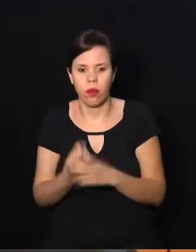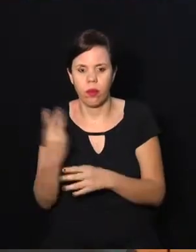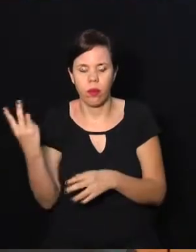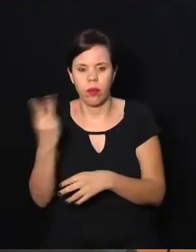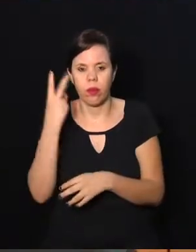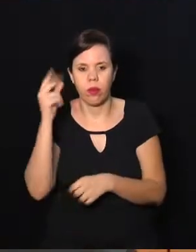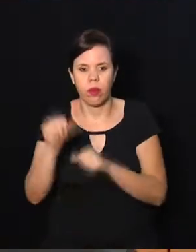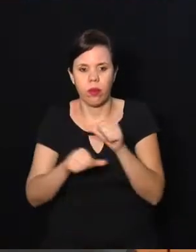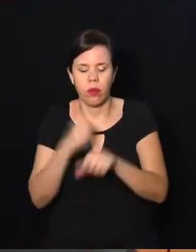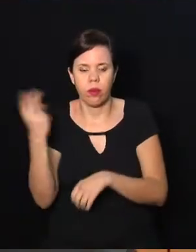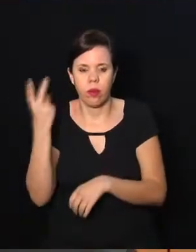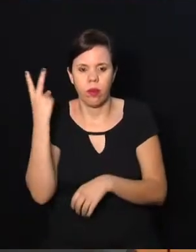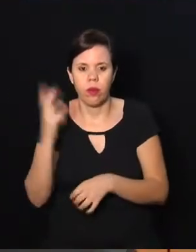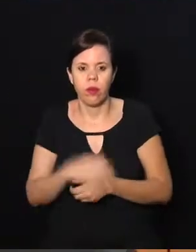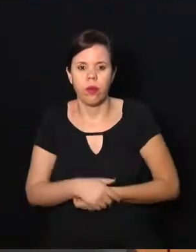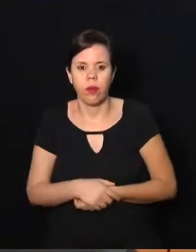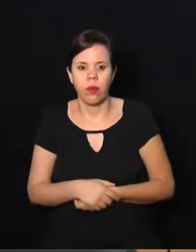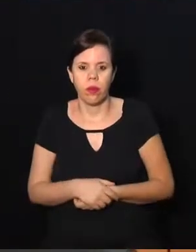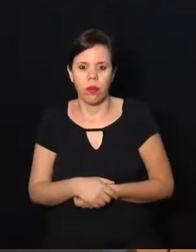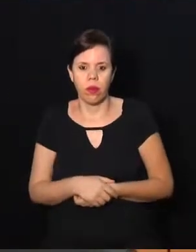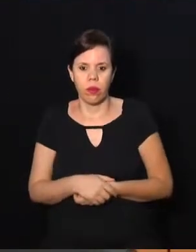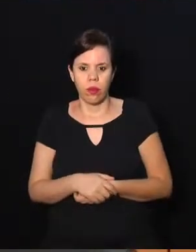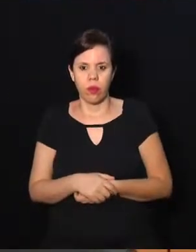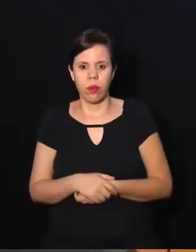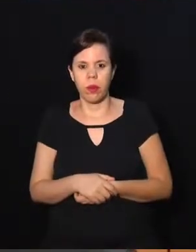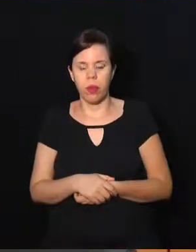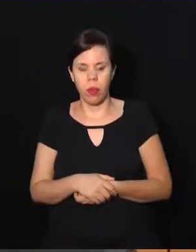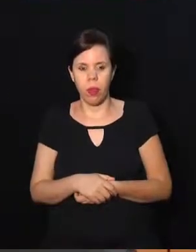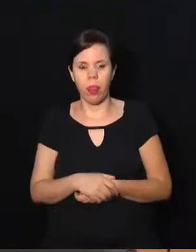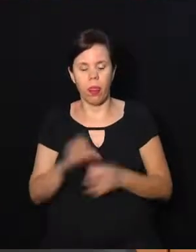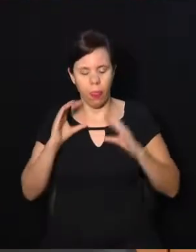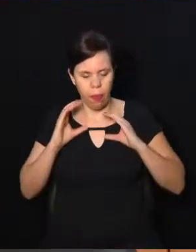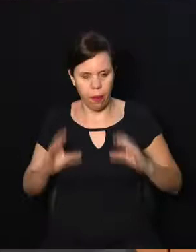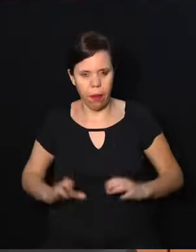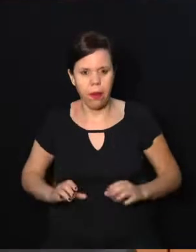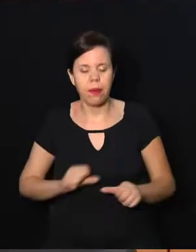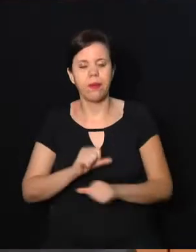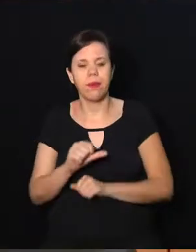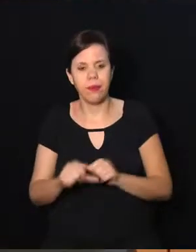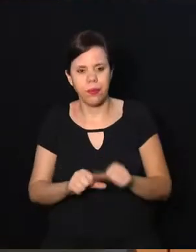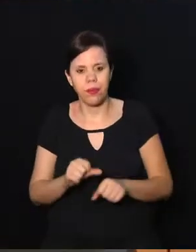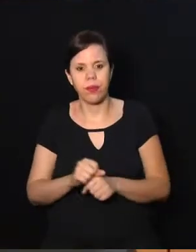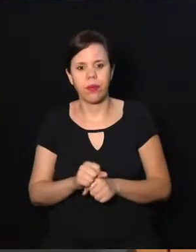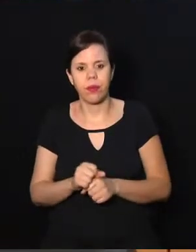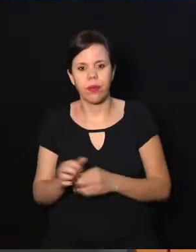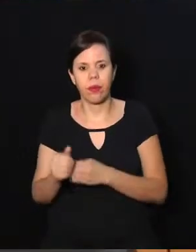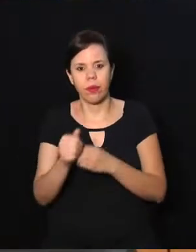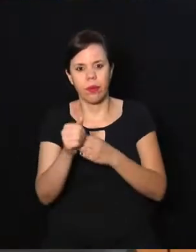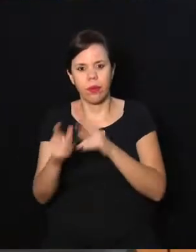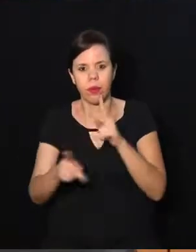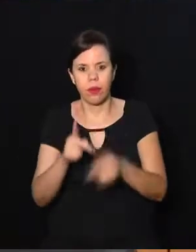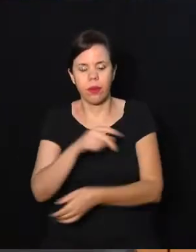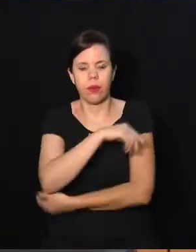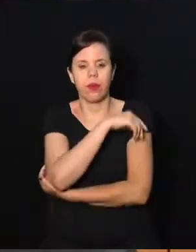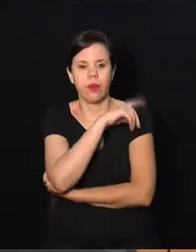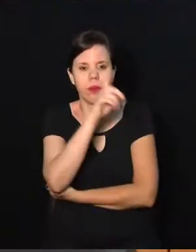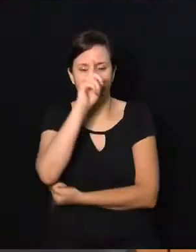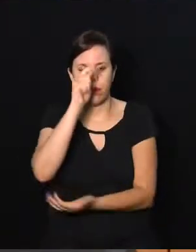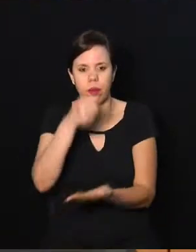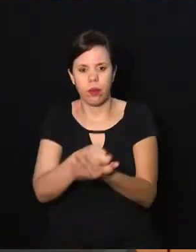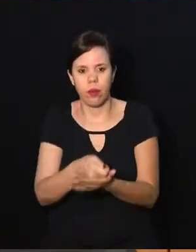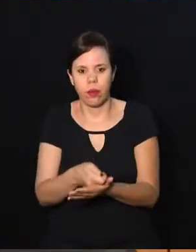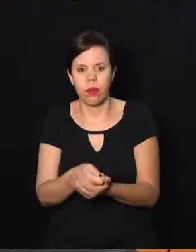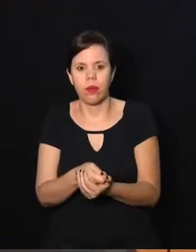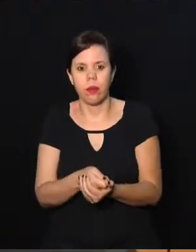valores, e formando valores, isso possa formar comportamentos e guiar as pessoas nas decisões que elas